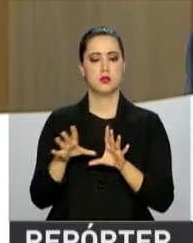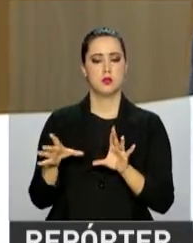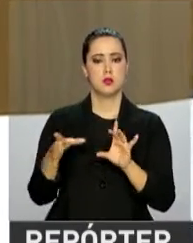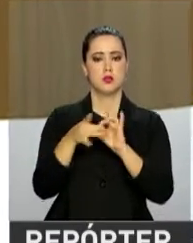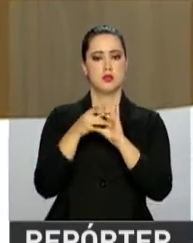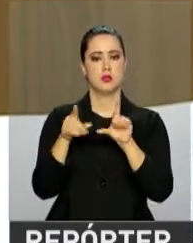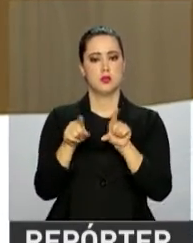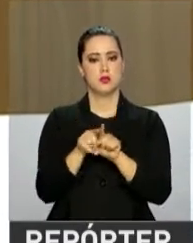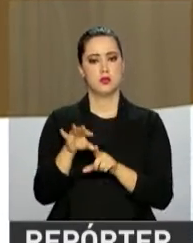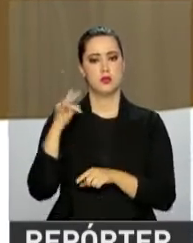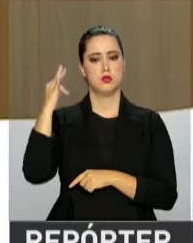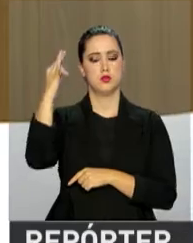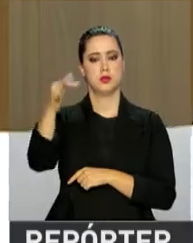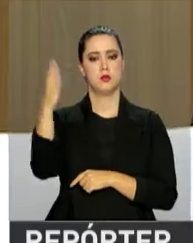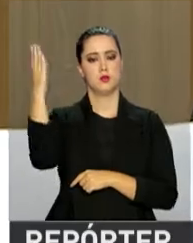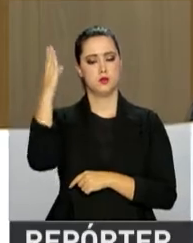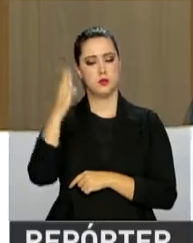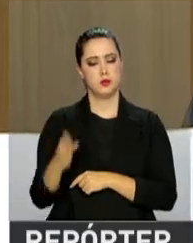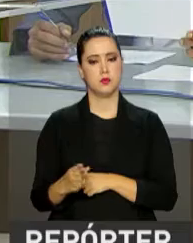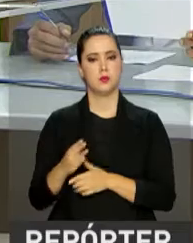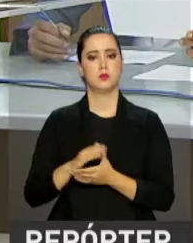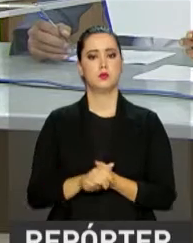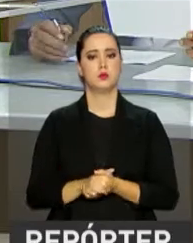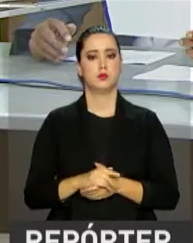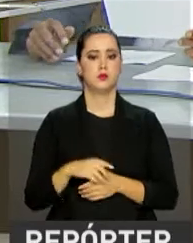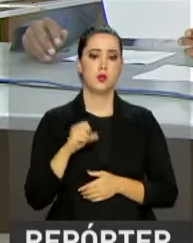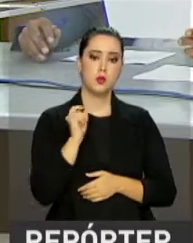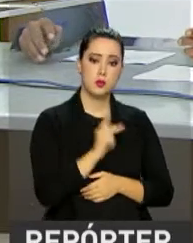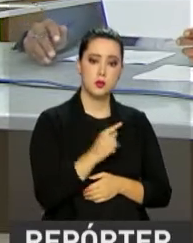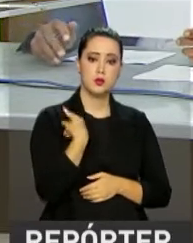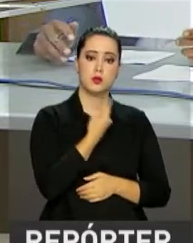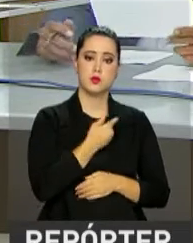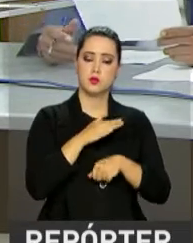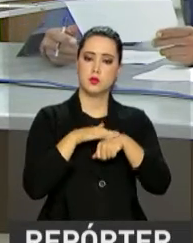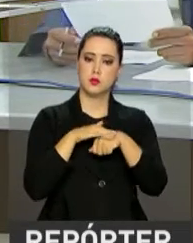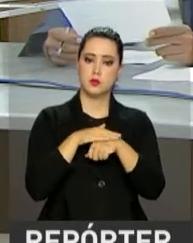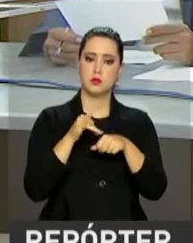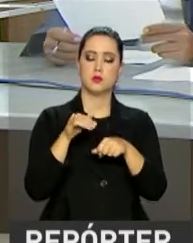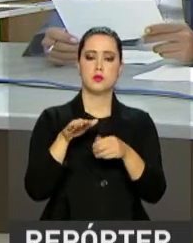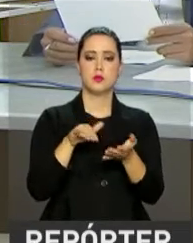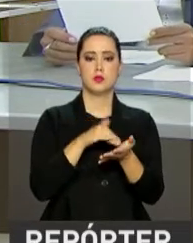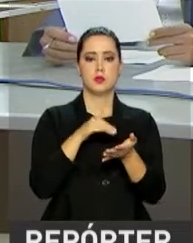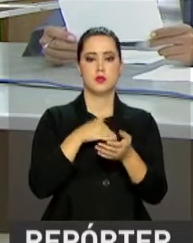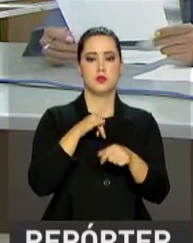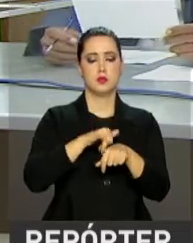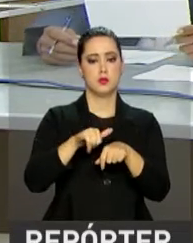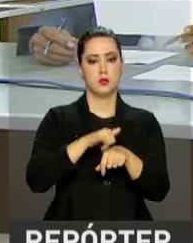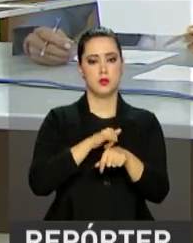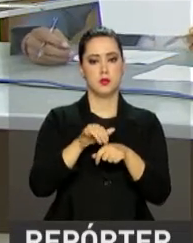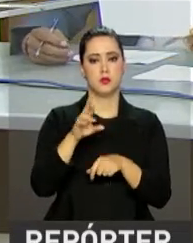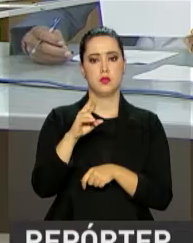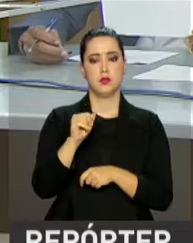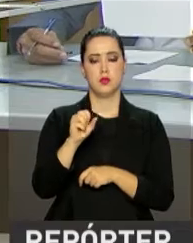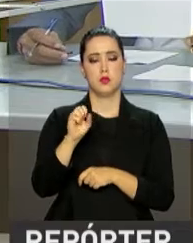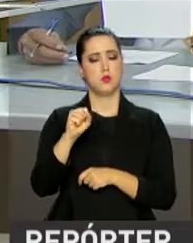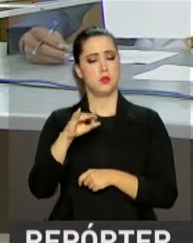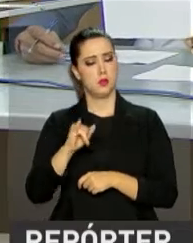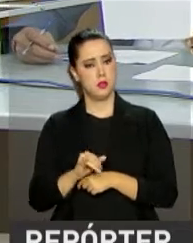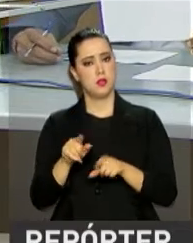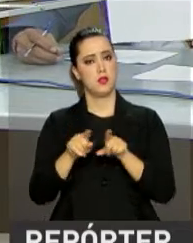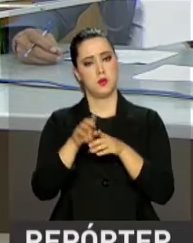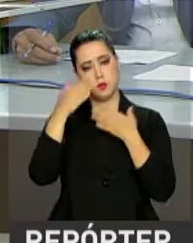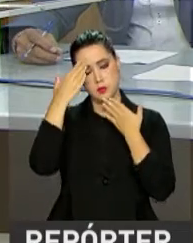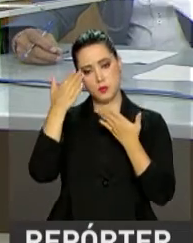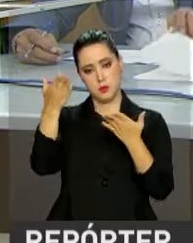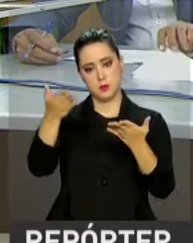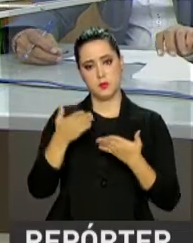coesa o futuro do país ok nós conversamos com o secretário especial de assuntos estratégicos em cada luta obrigado aqui pela